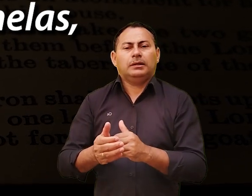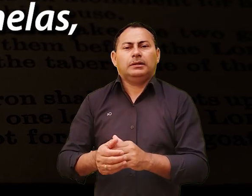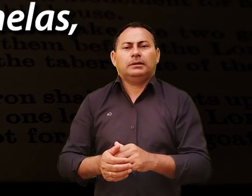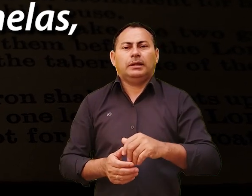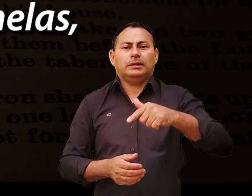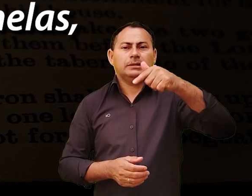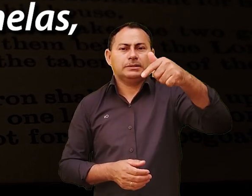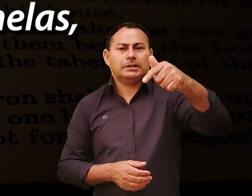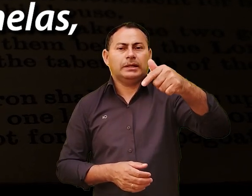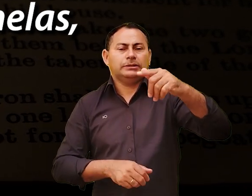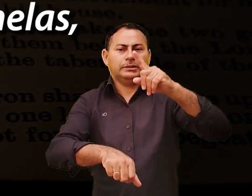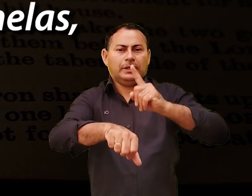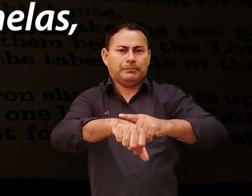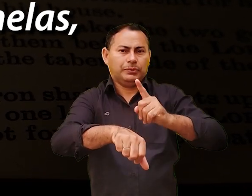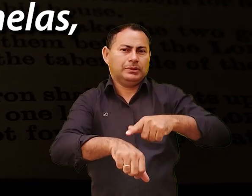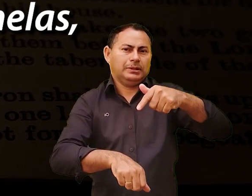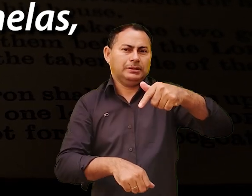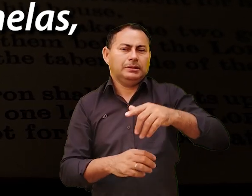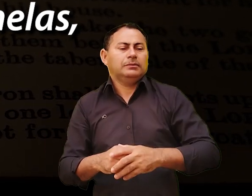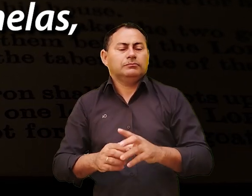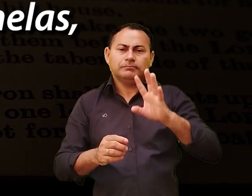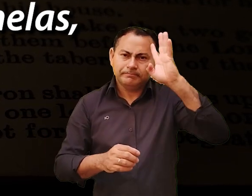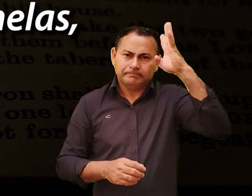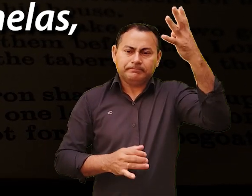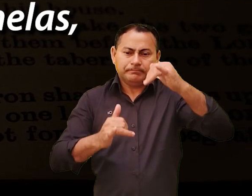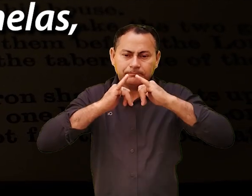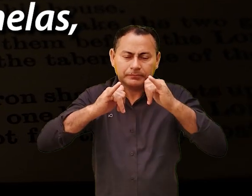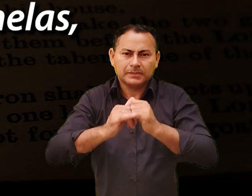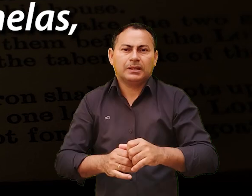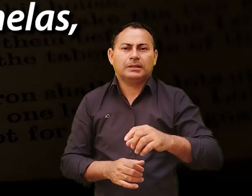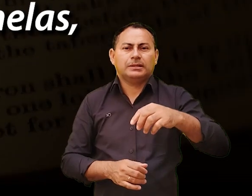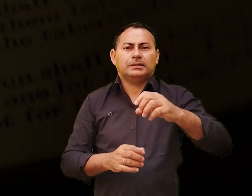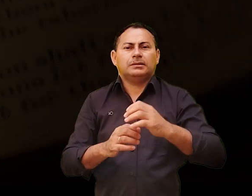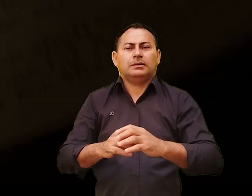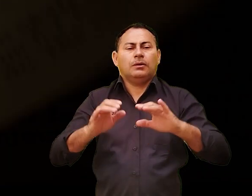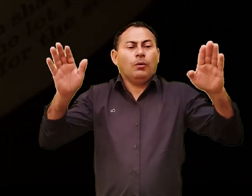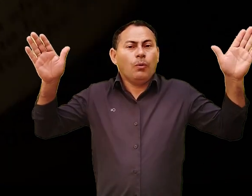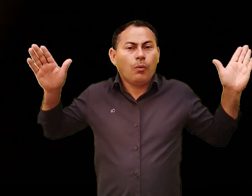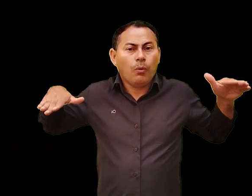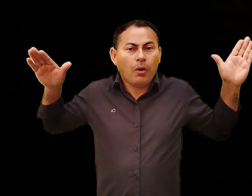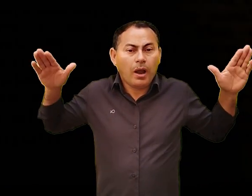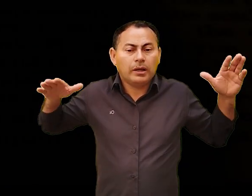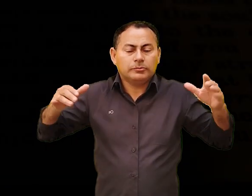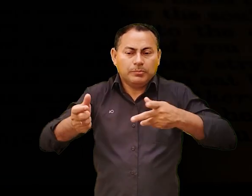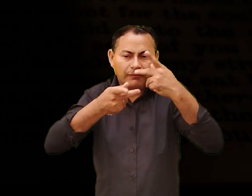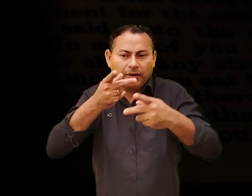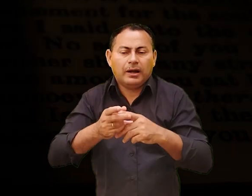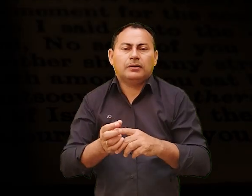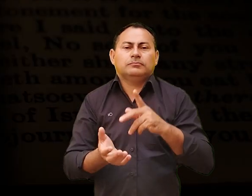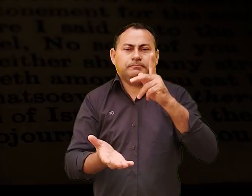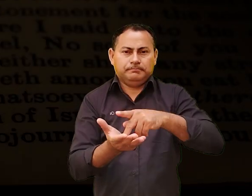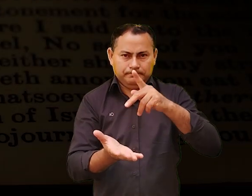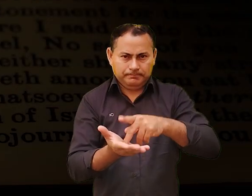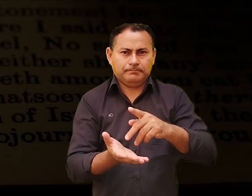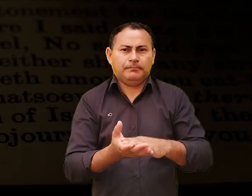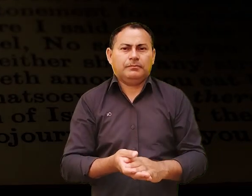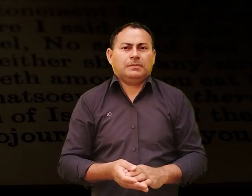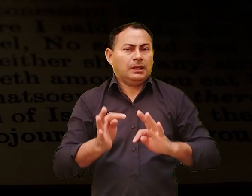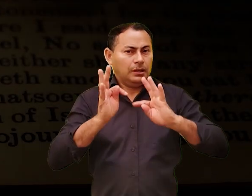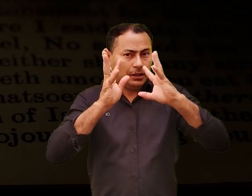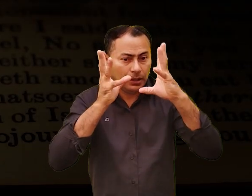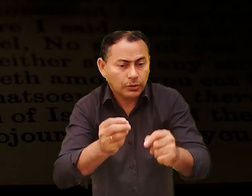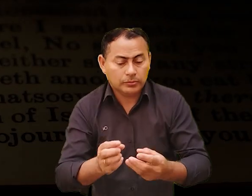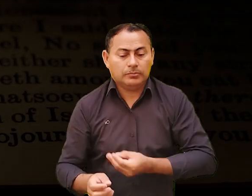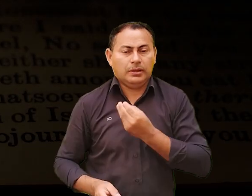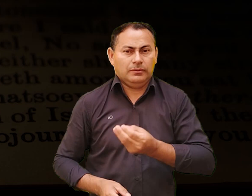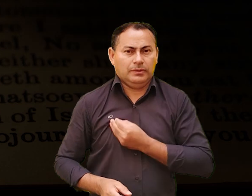passem 7 tempos. A decisão é anunciada por sentinelas. Os anjos declaram o veredito, para que todos